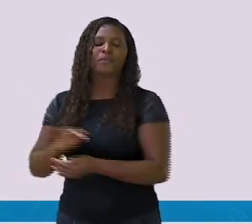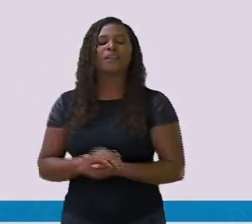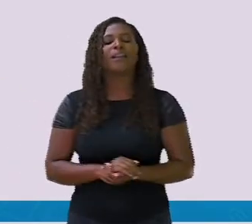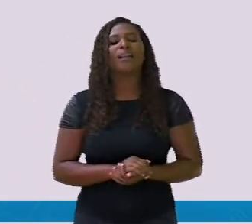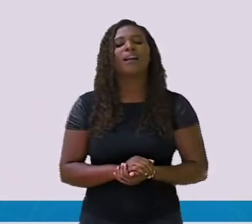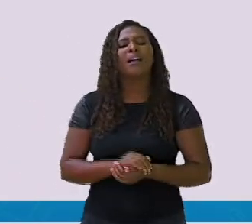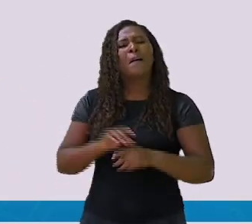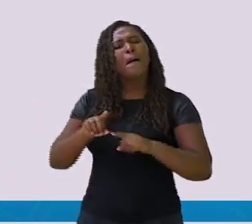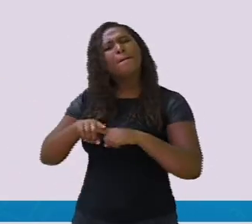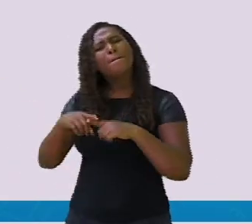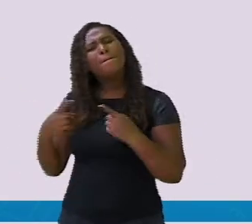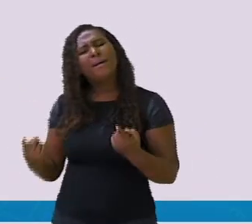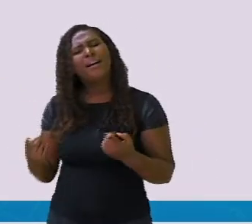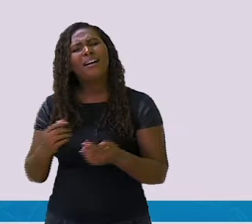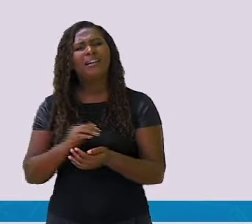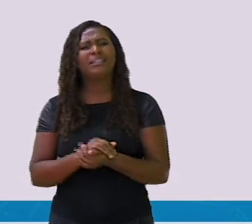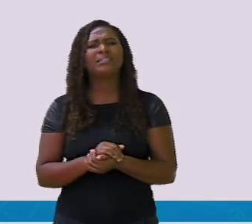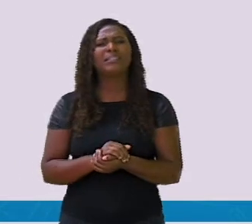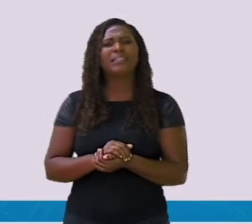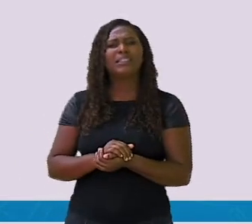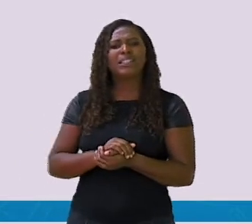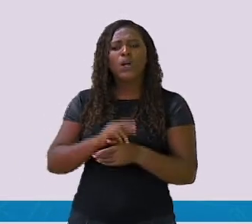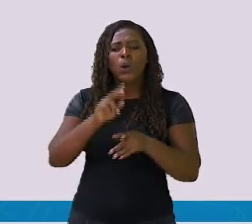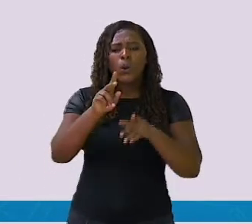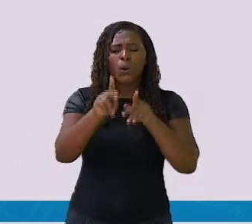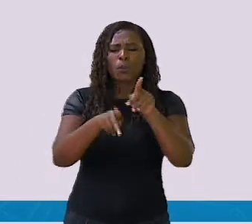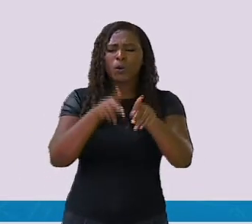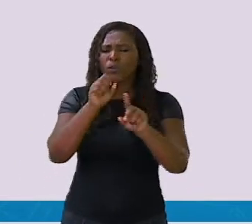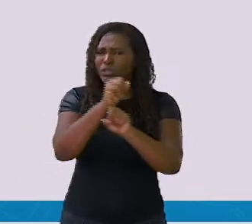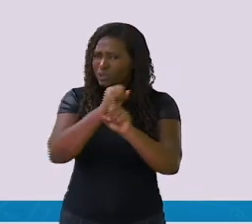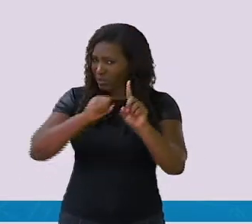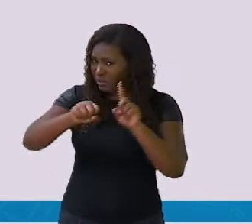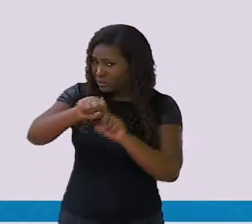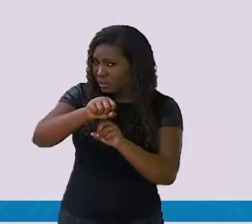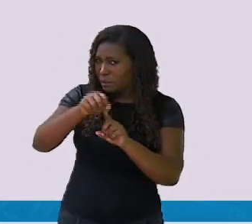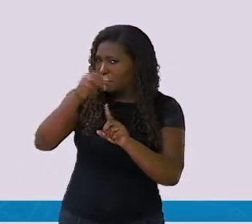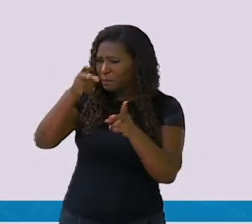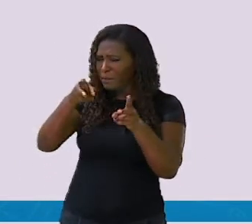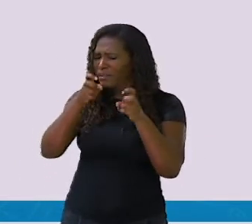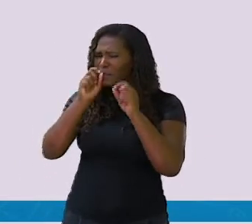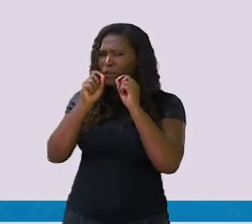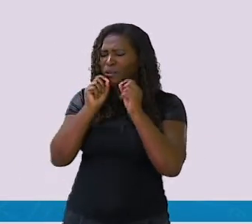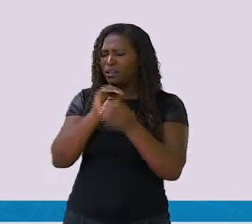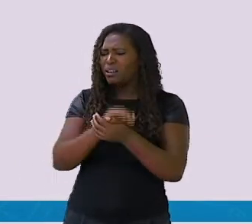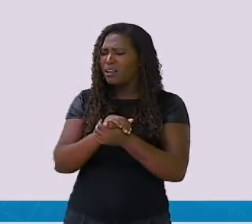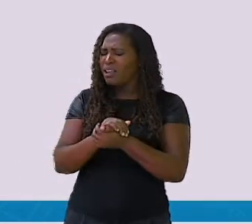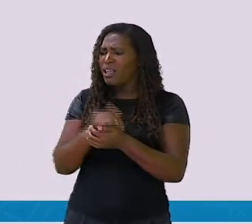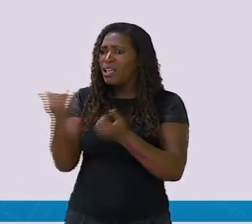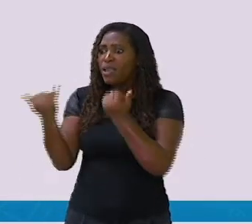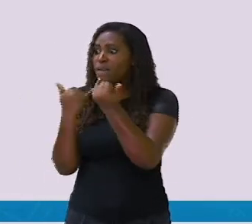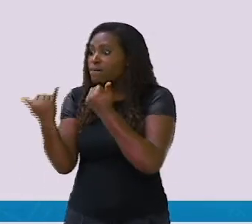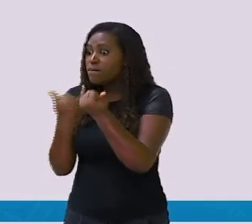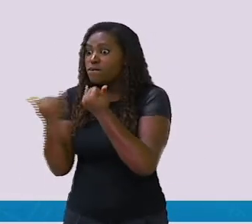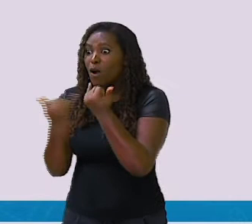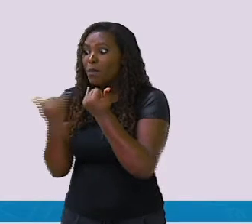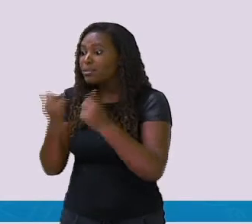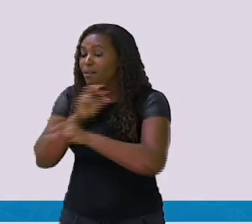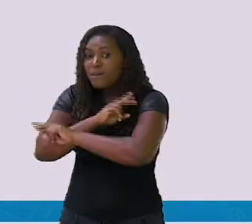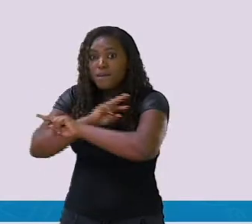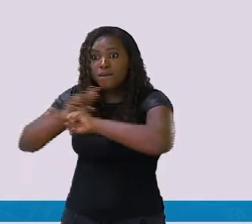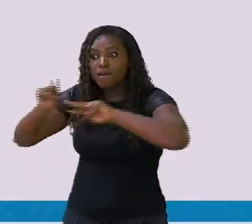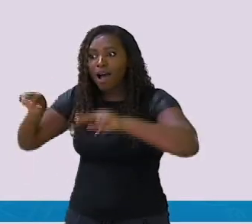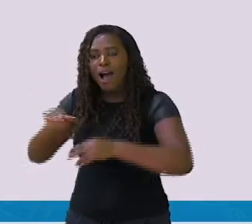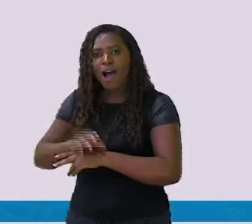especial. Era tanto conhecimento ali, era tanta informação que muitas outras pessoas poderiam